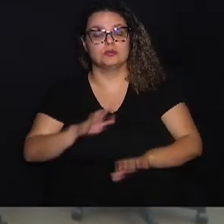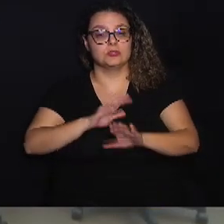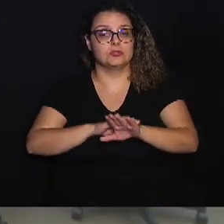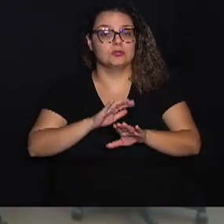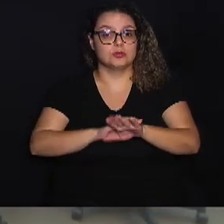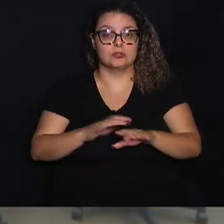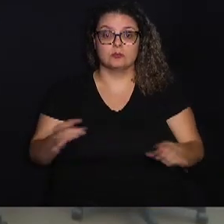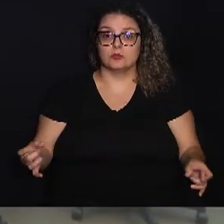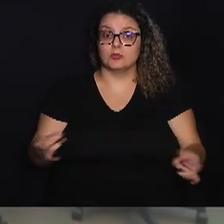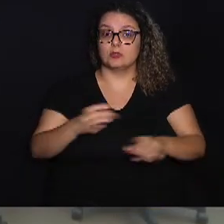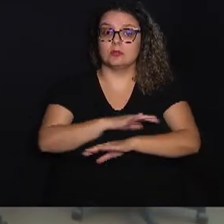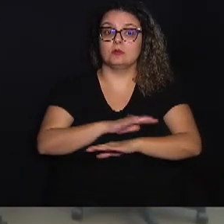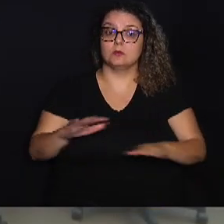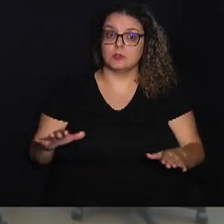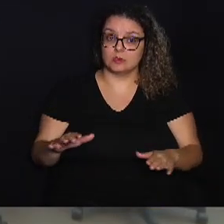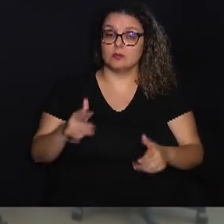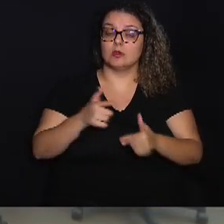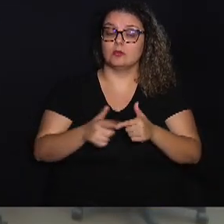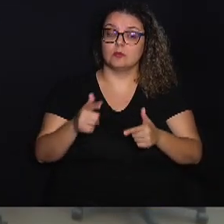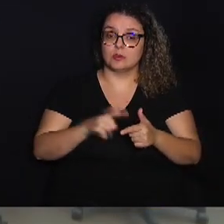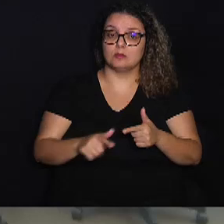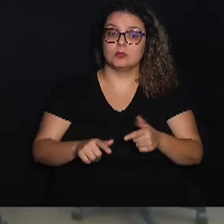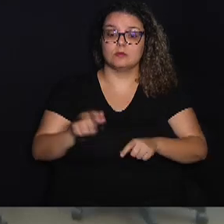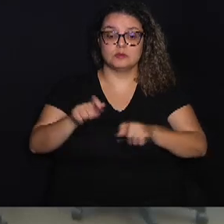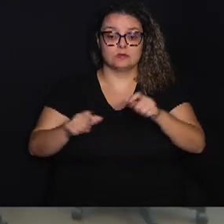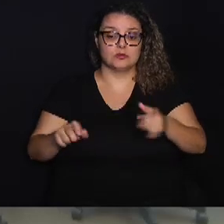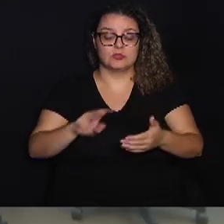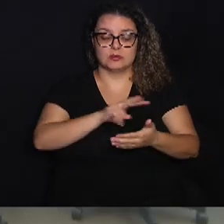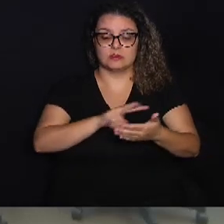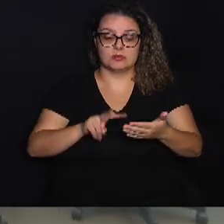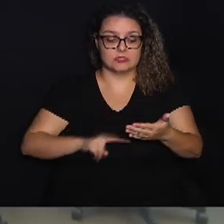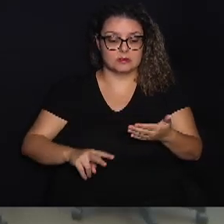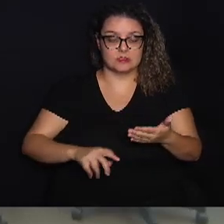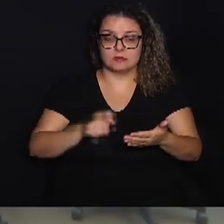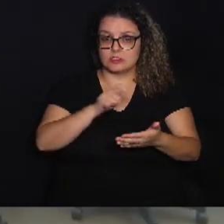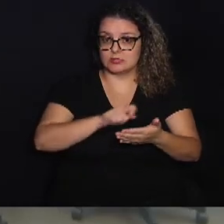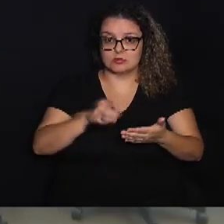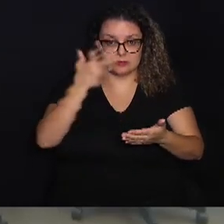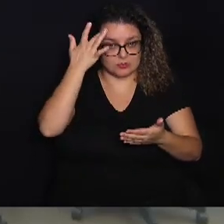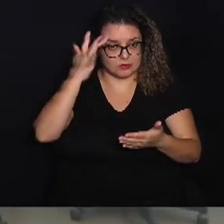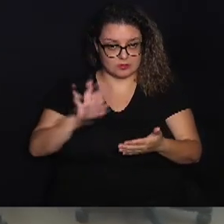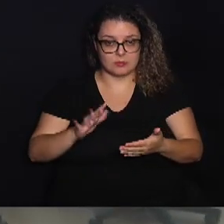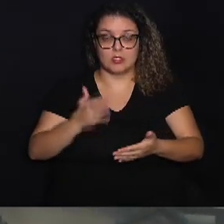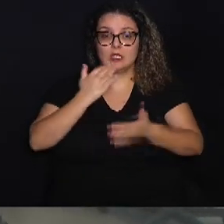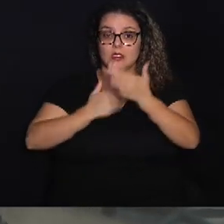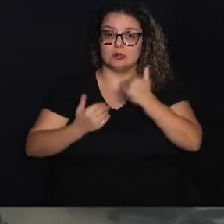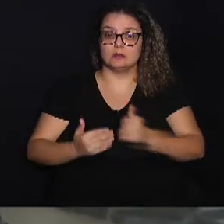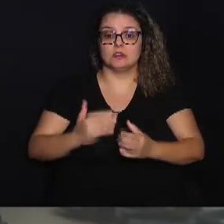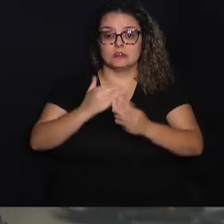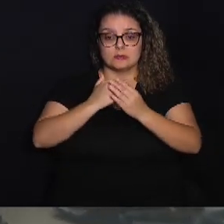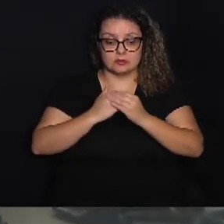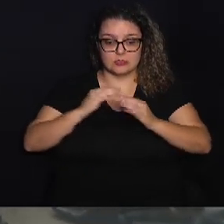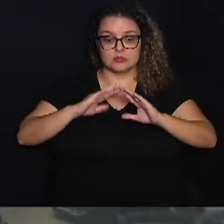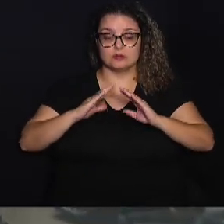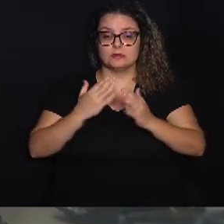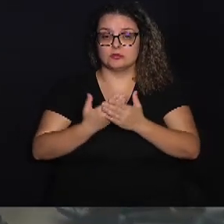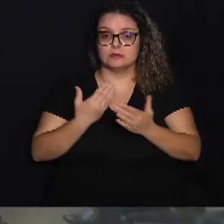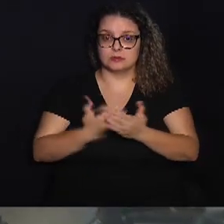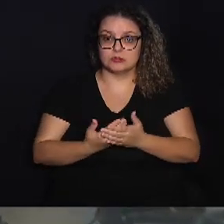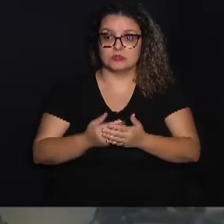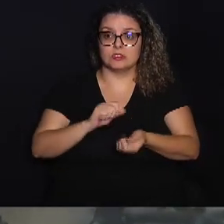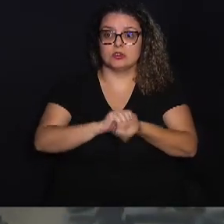combate ao analfabetismo e vestibulares alimentação no colégio e também adaptação dos pequenos à